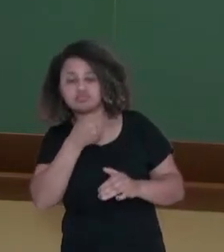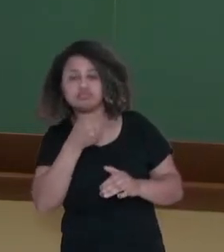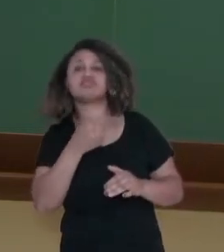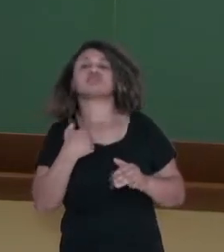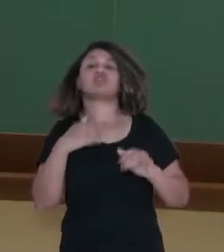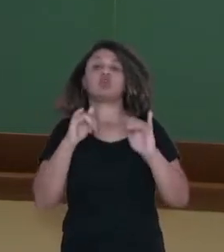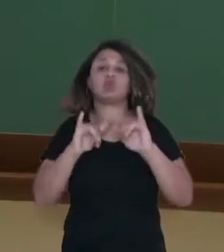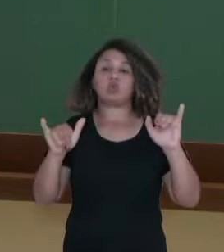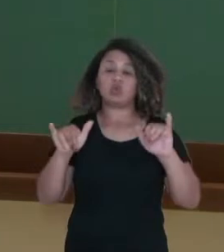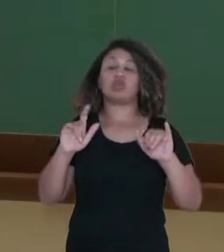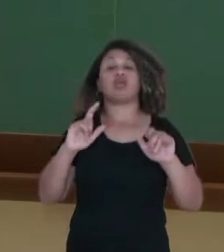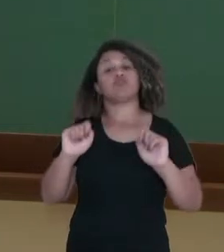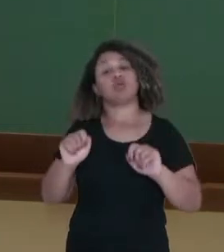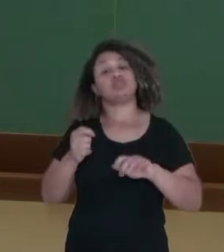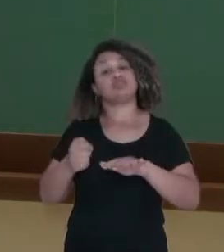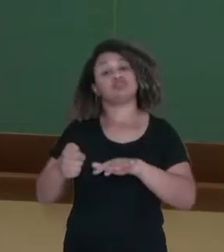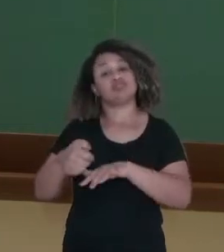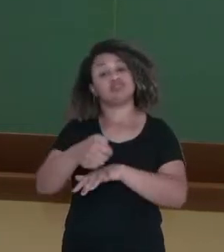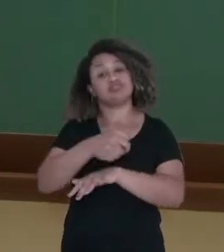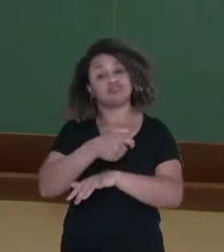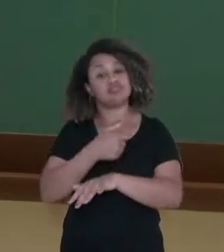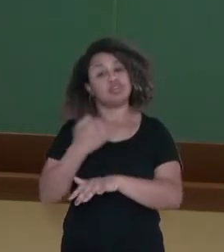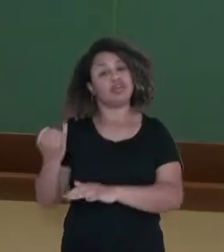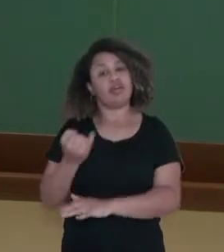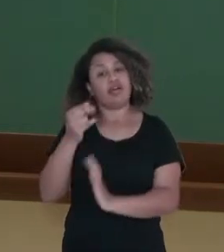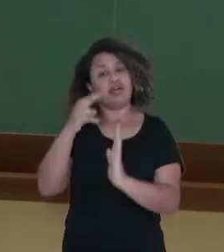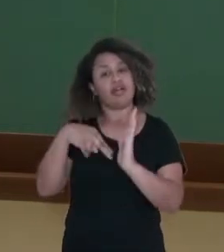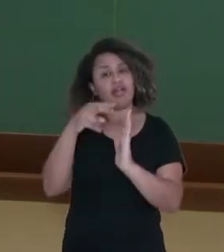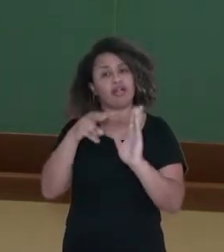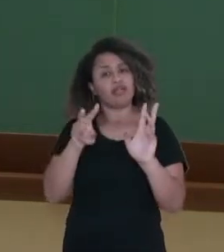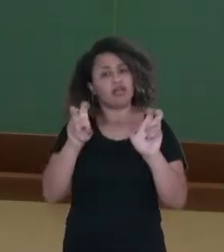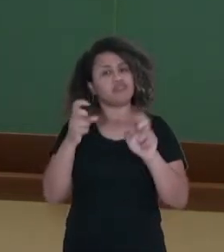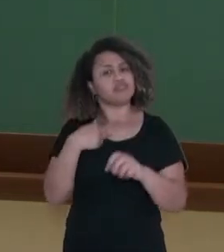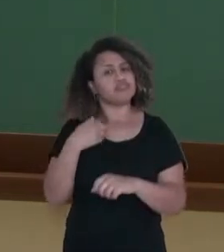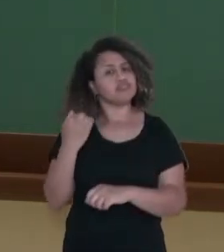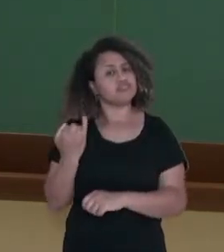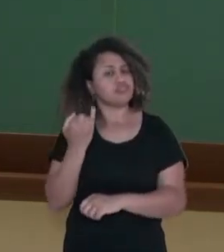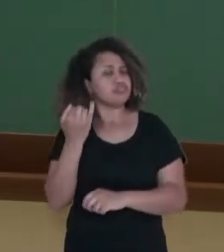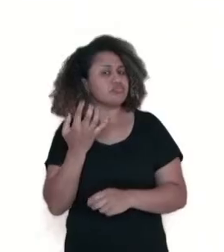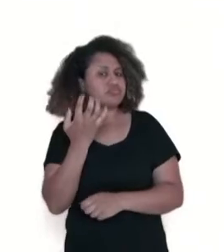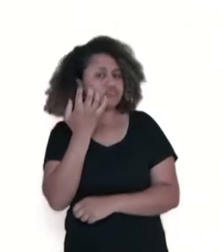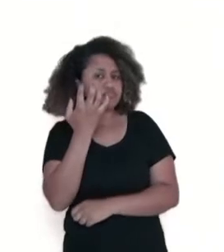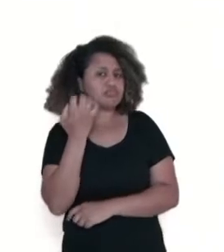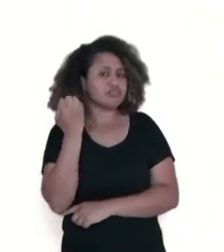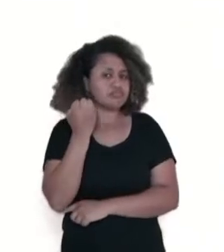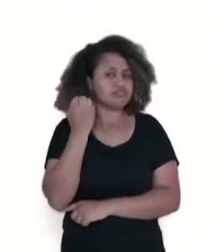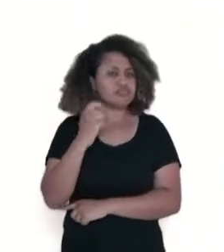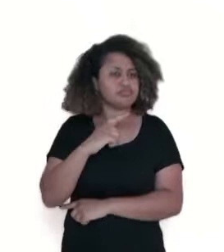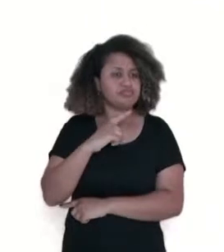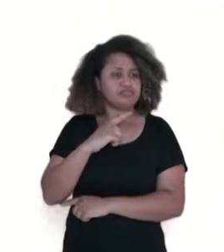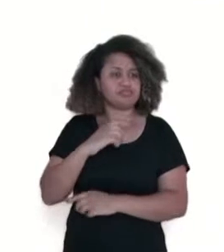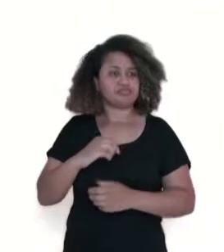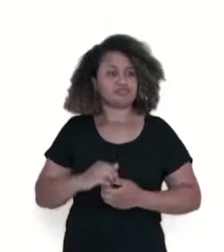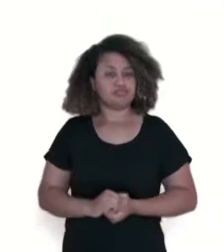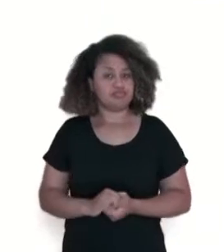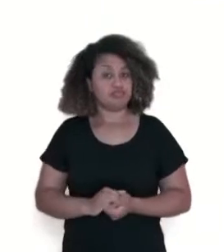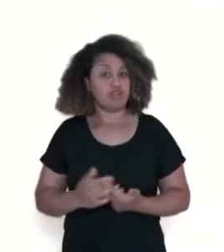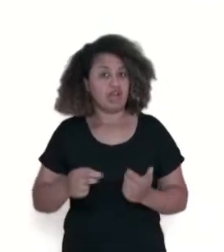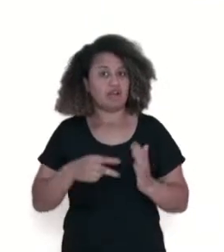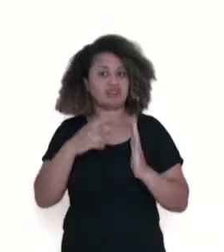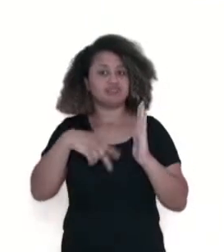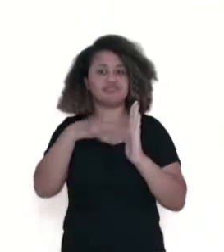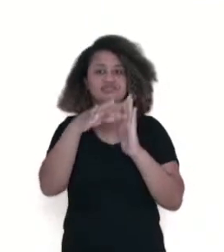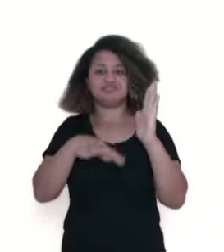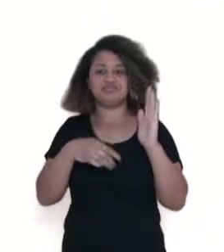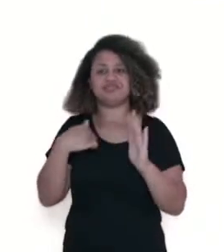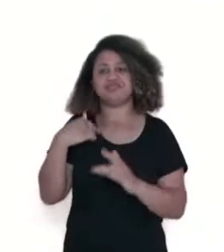news. É importante nós lermos assuntos sérios, principalmente sobre esse assunto. Se até pouco tempo atrás os pais